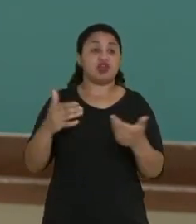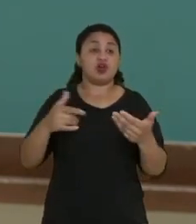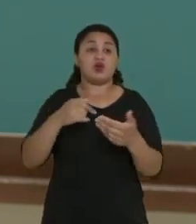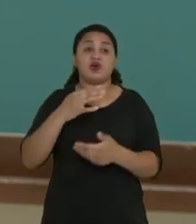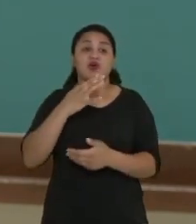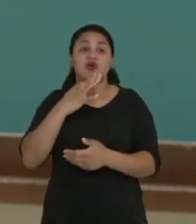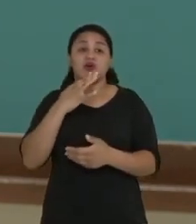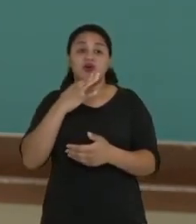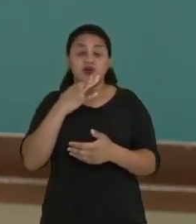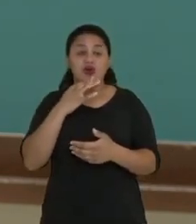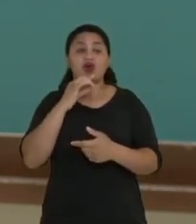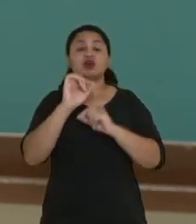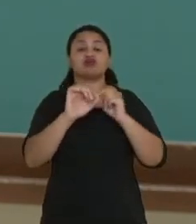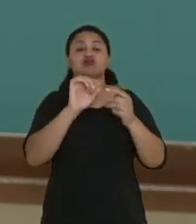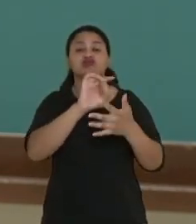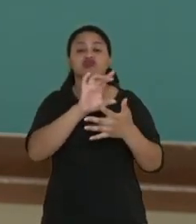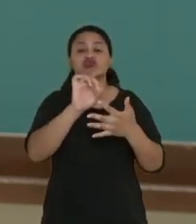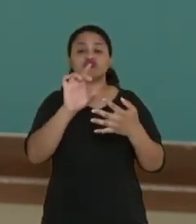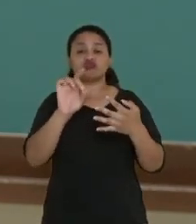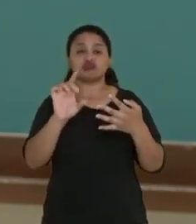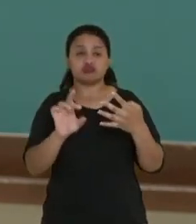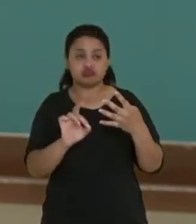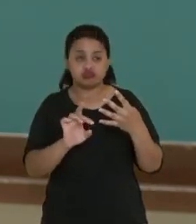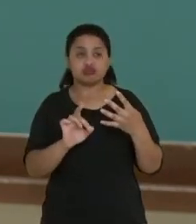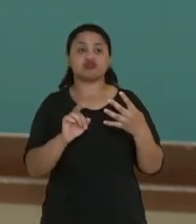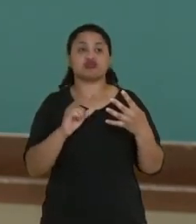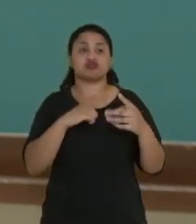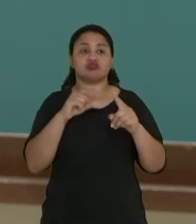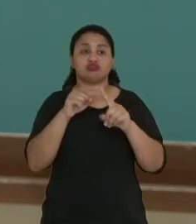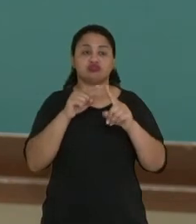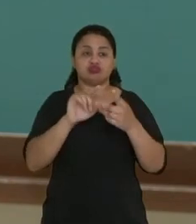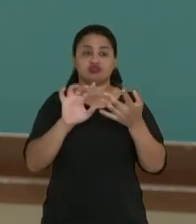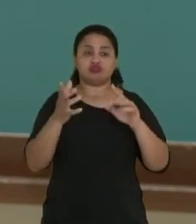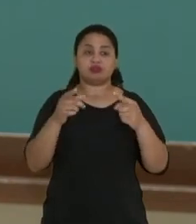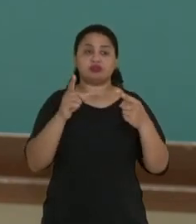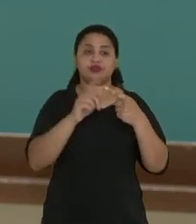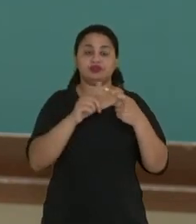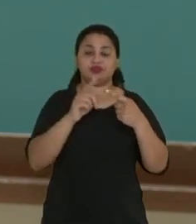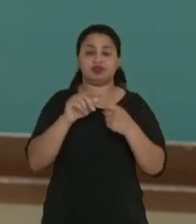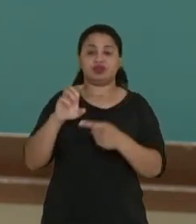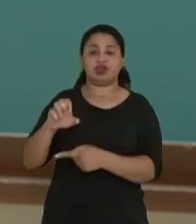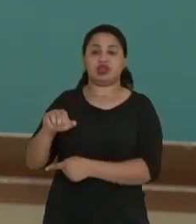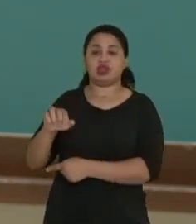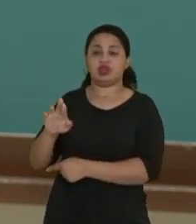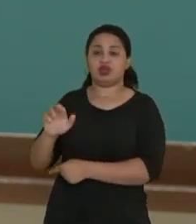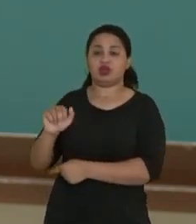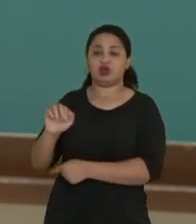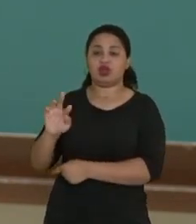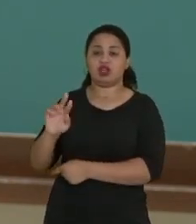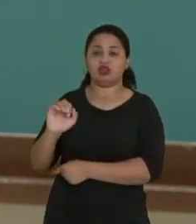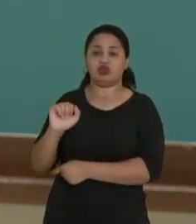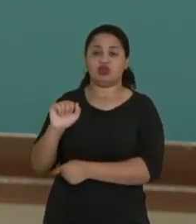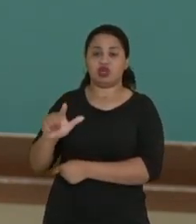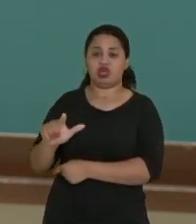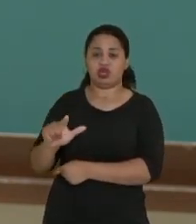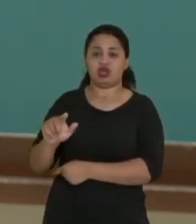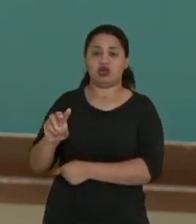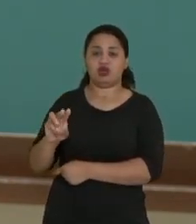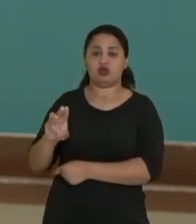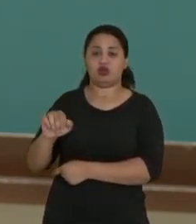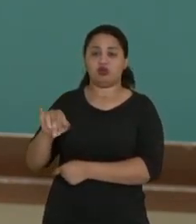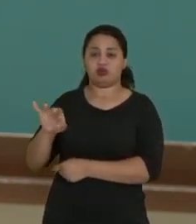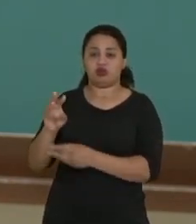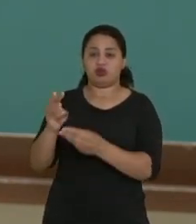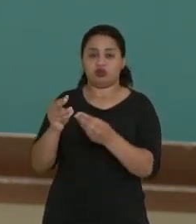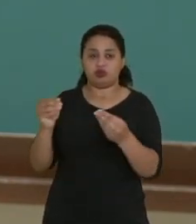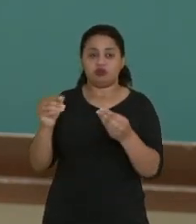conhecer especificamente cada um deles, né? Então, o clima equatorial úmido, nós vamos ter a presença de uma